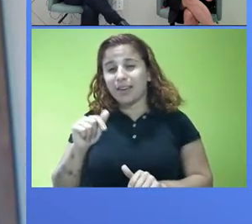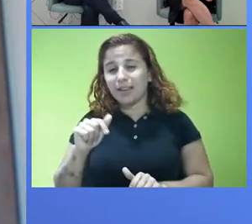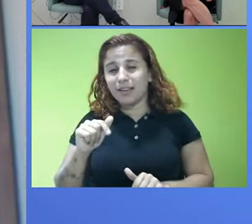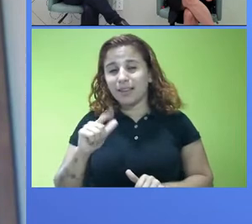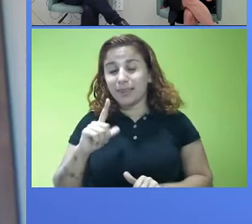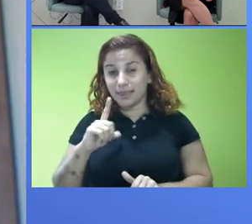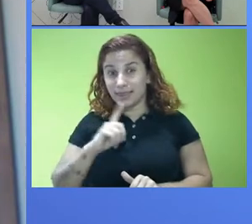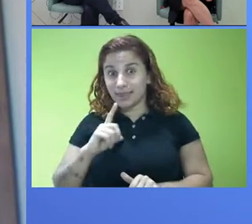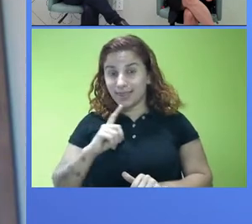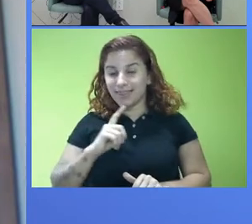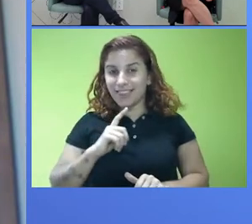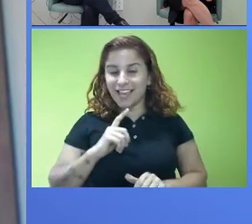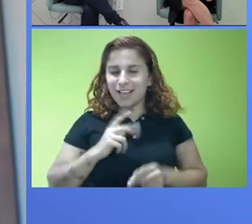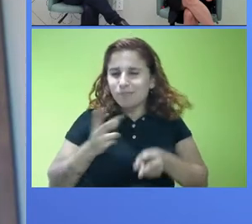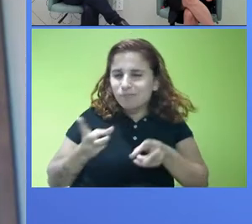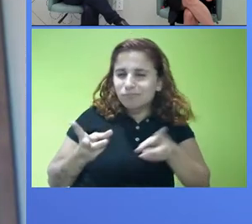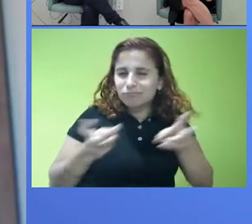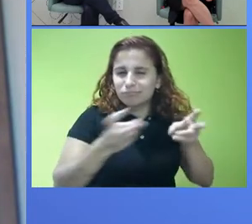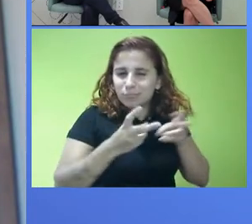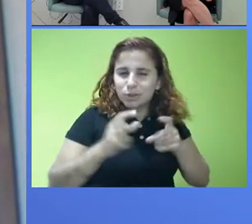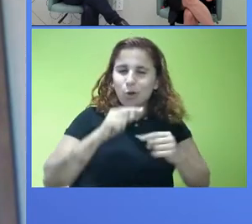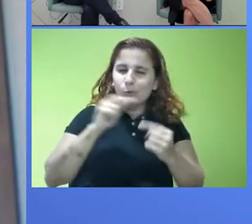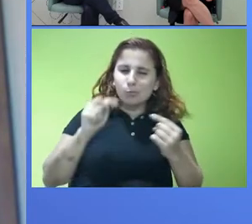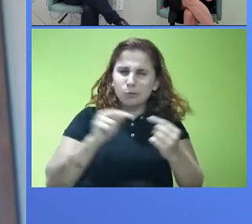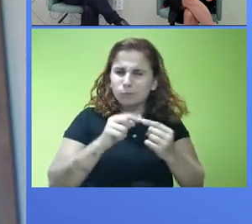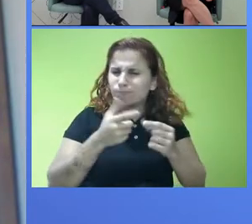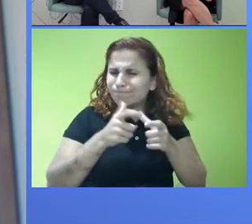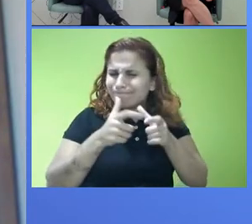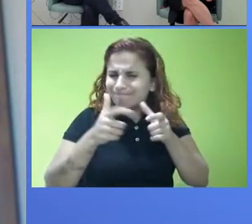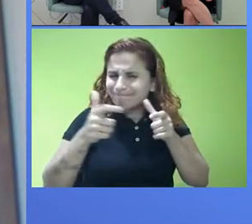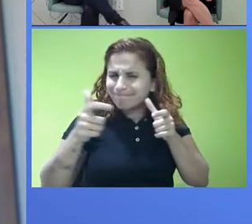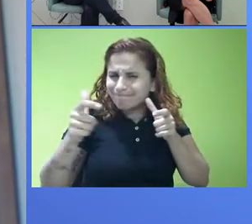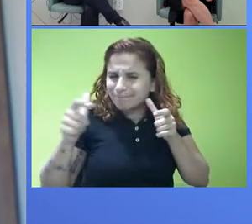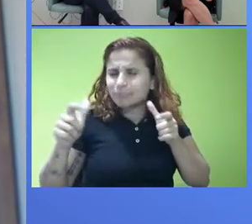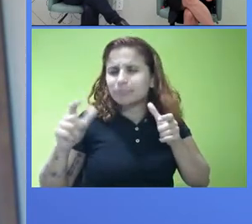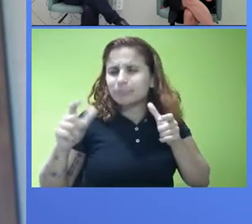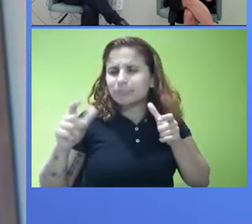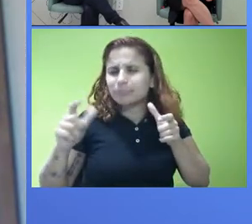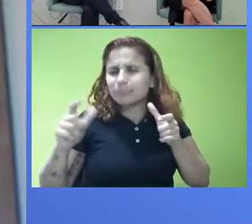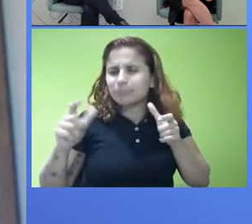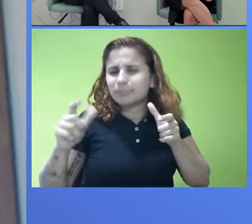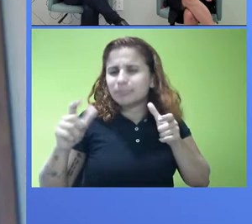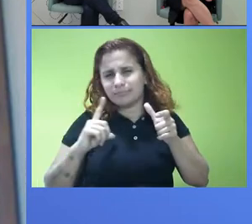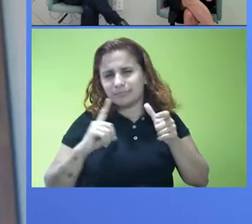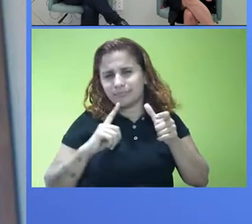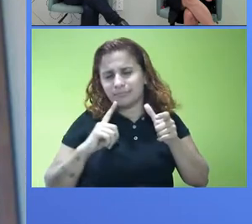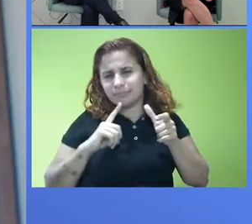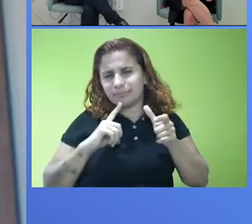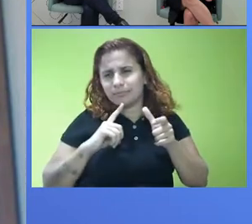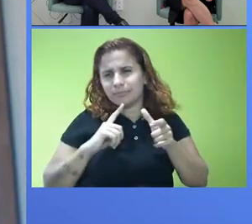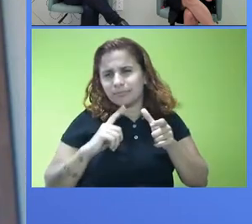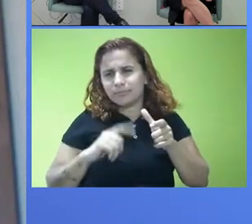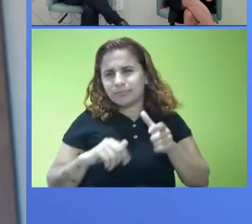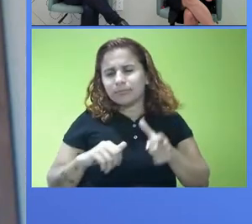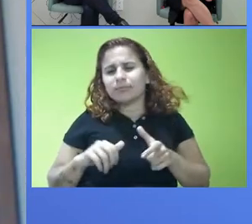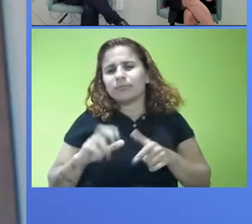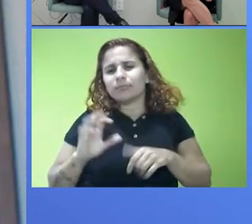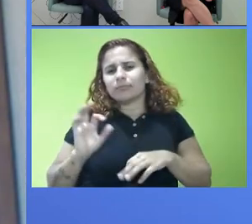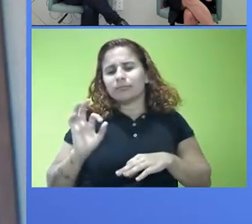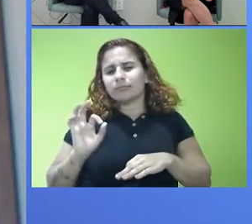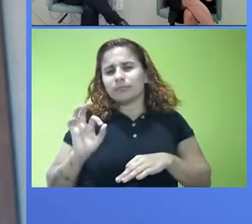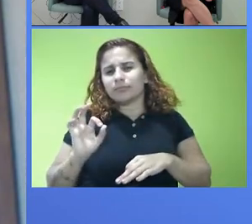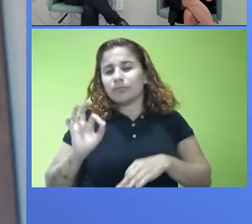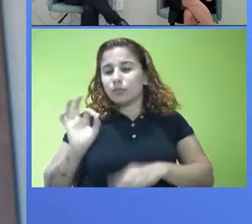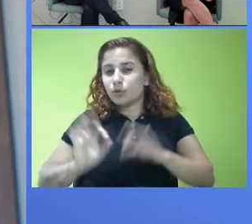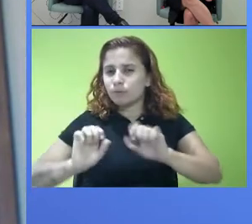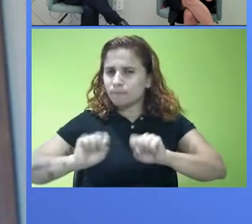gigantesco, né, e muito inserido, né, a relação, as atribuições, as ações desenvolvidas pelos assistentes